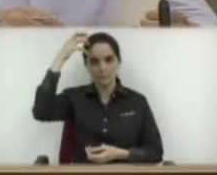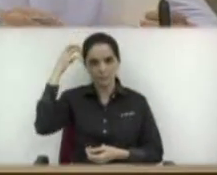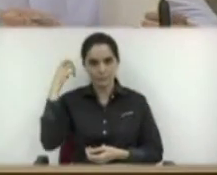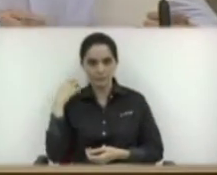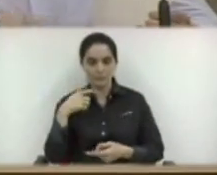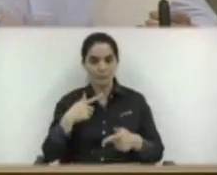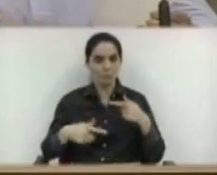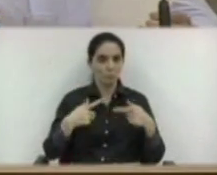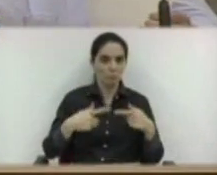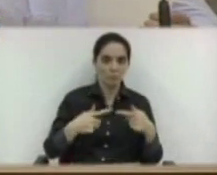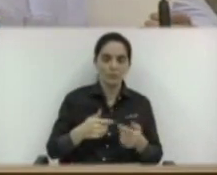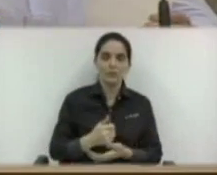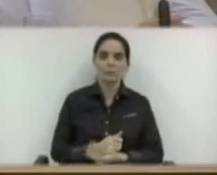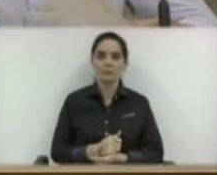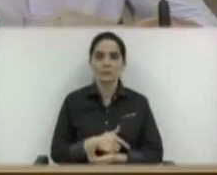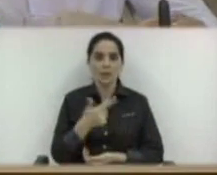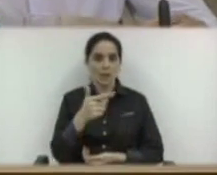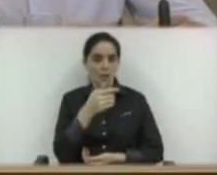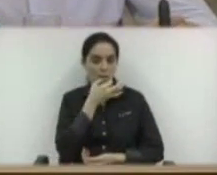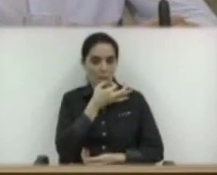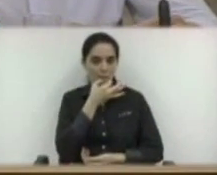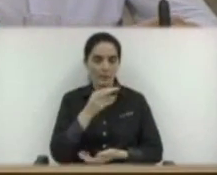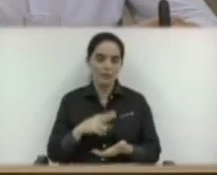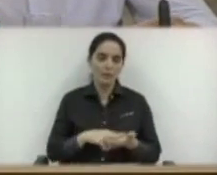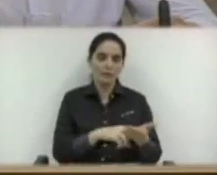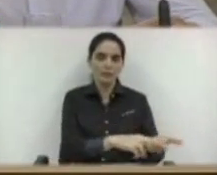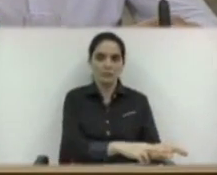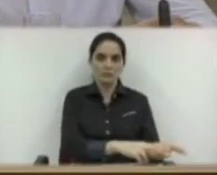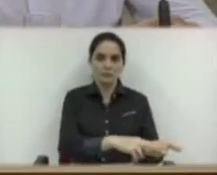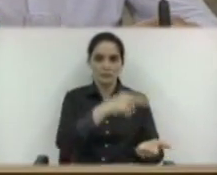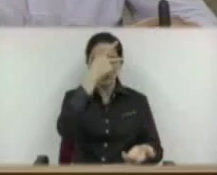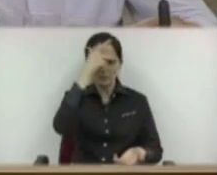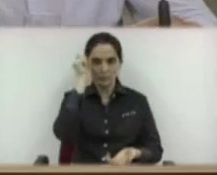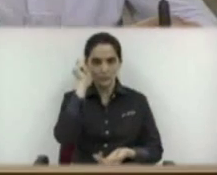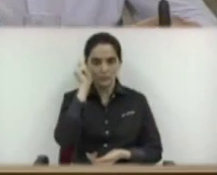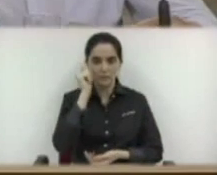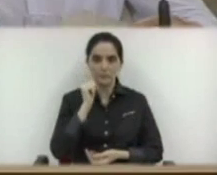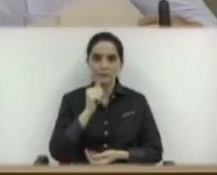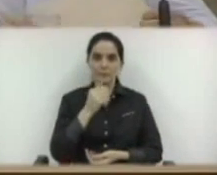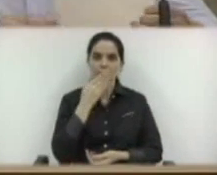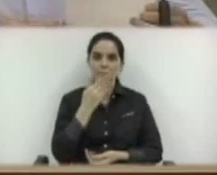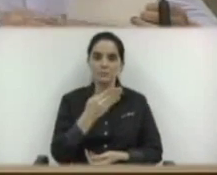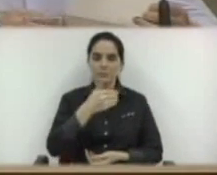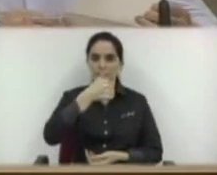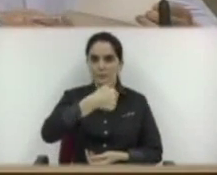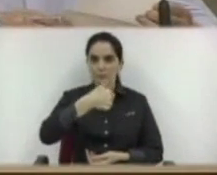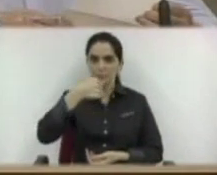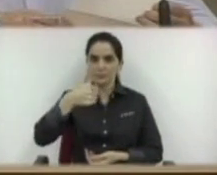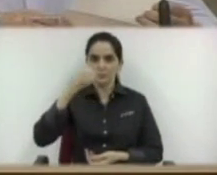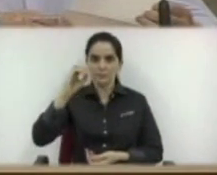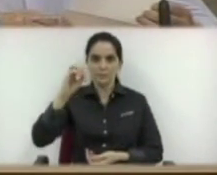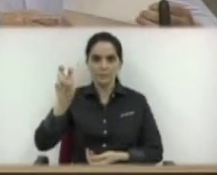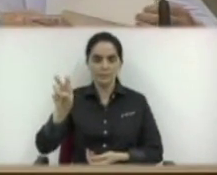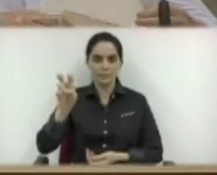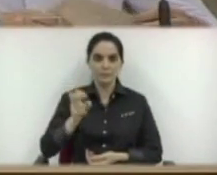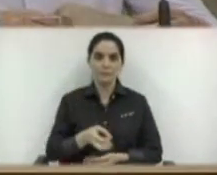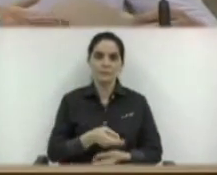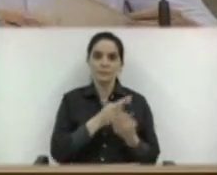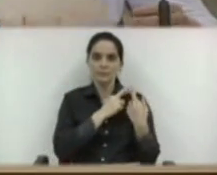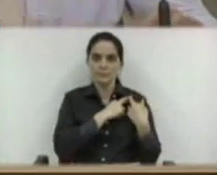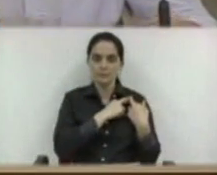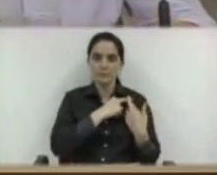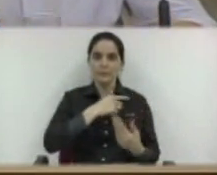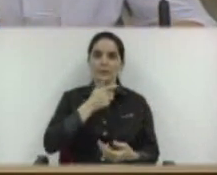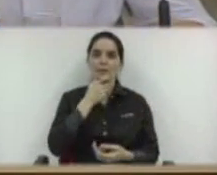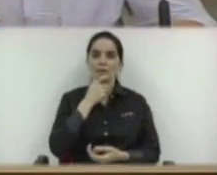discussão. Não havendo quem queira, encaminhe-se ao Executivo. Requerimento 1105, autora, vereadora professora